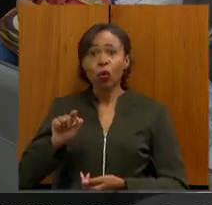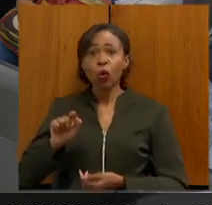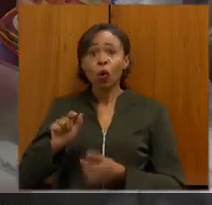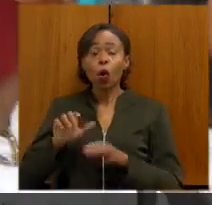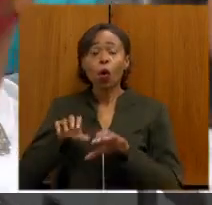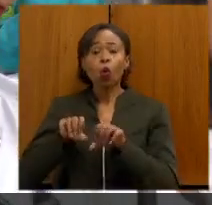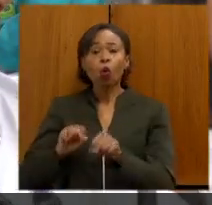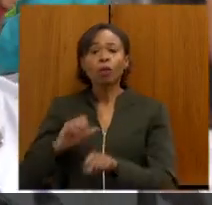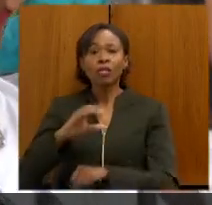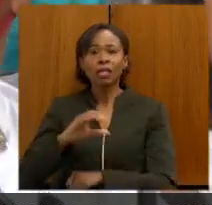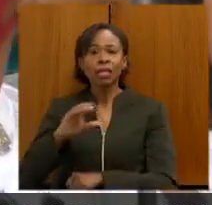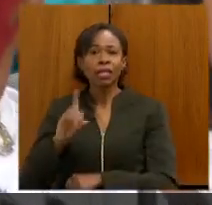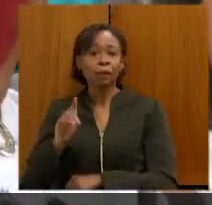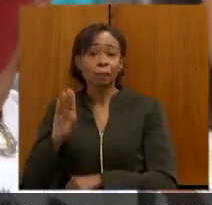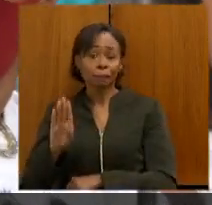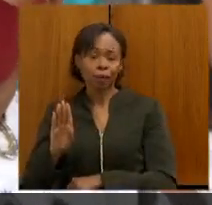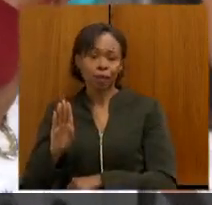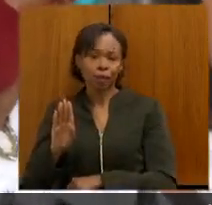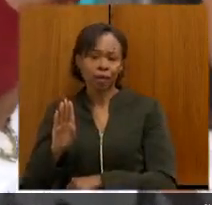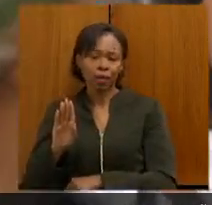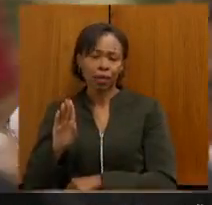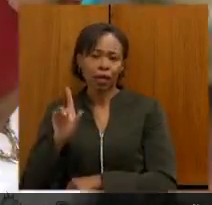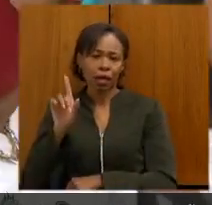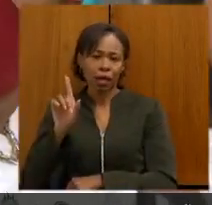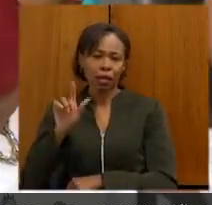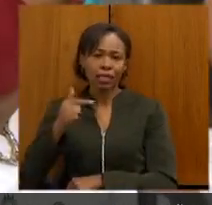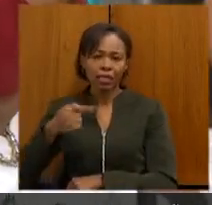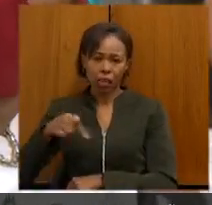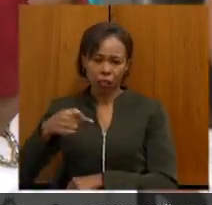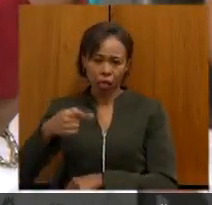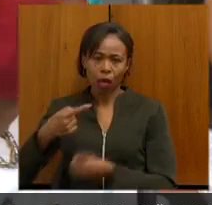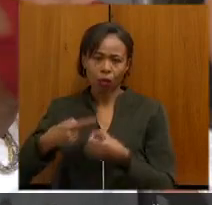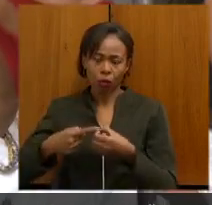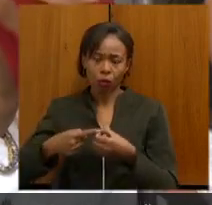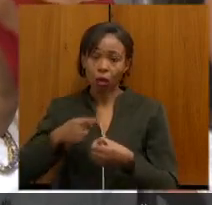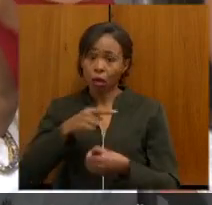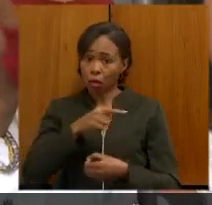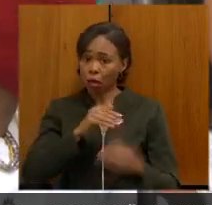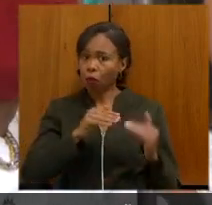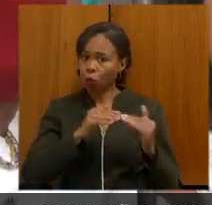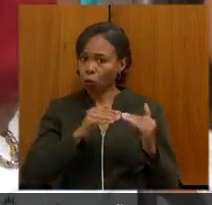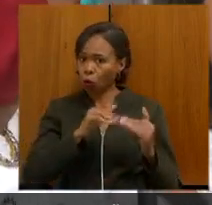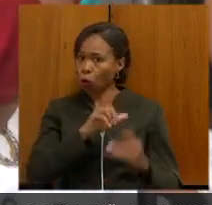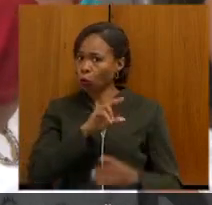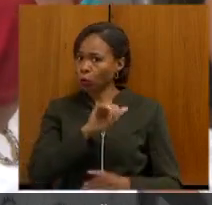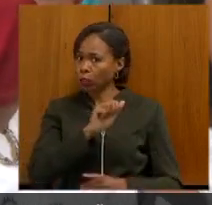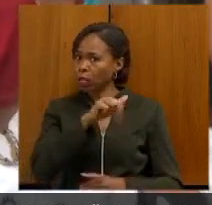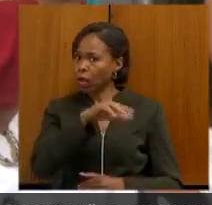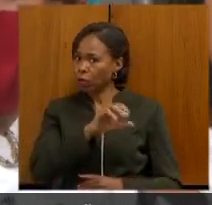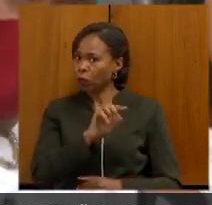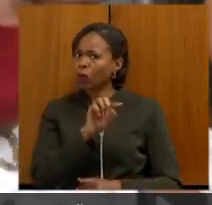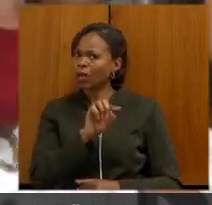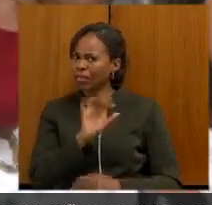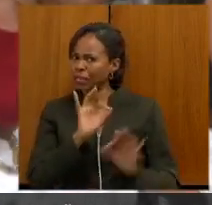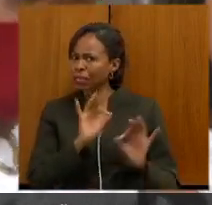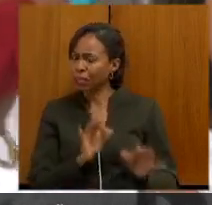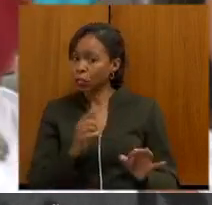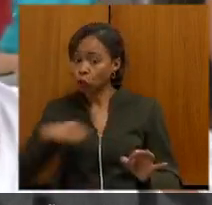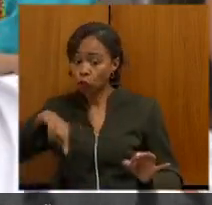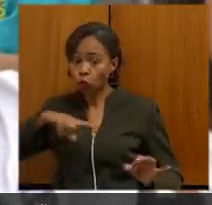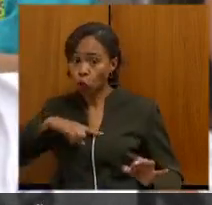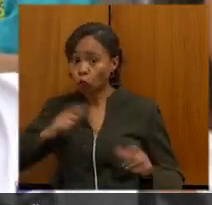Sete Lagoas e eu vou pegar o gancho ou do irmão Luciano ele tá certo nós de ocupação